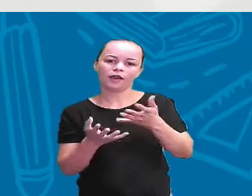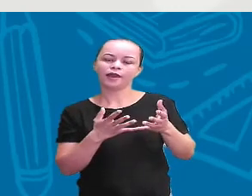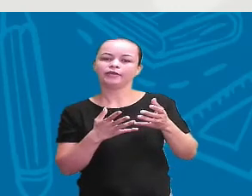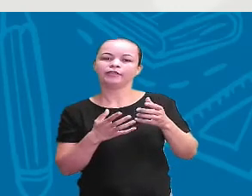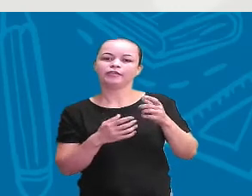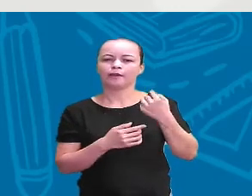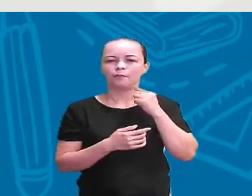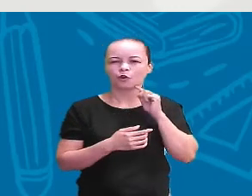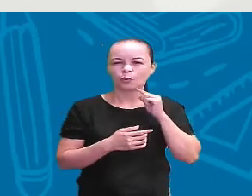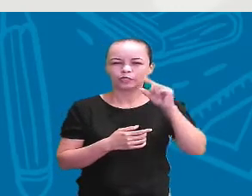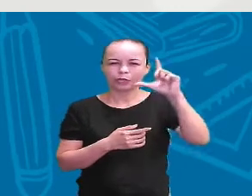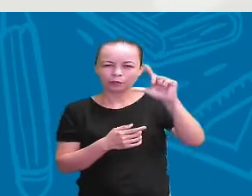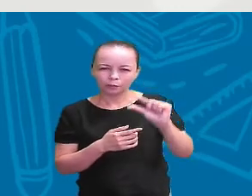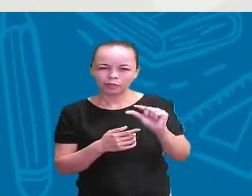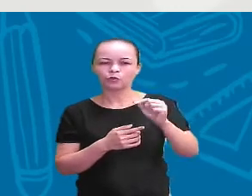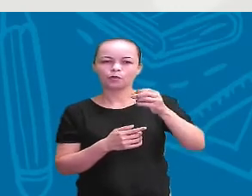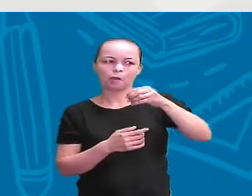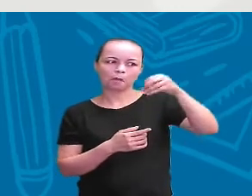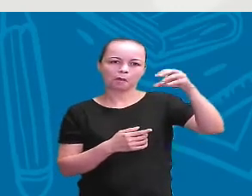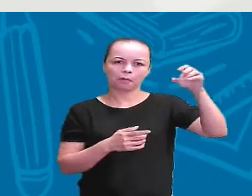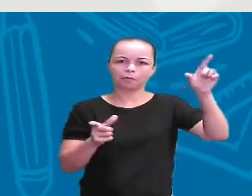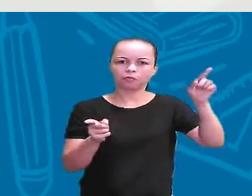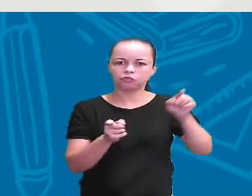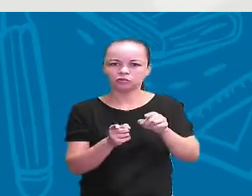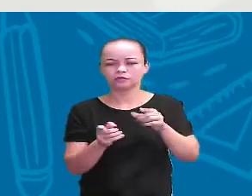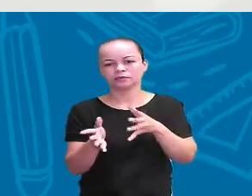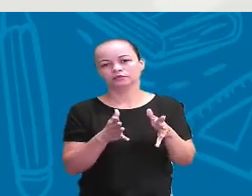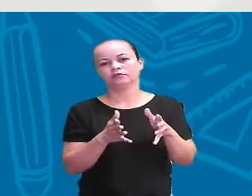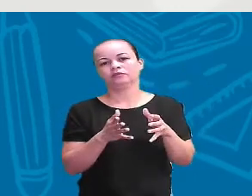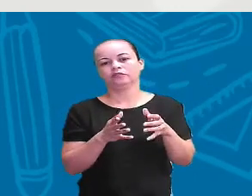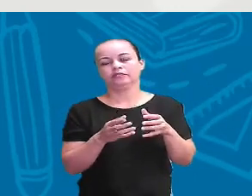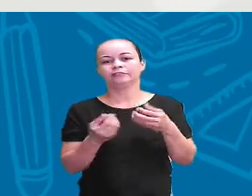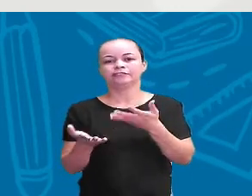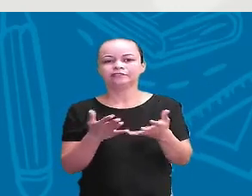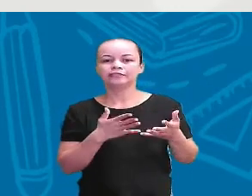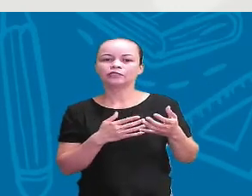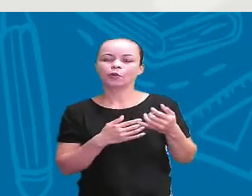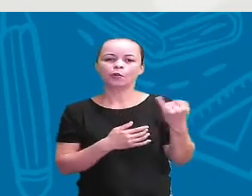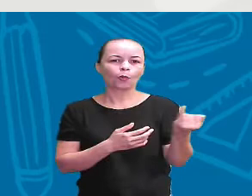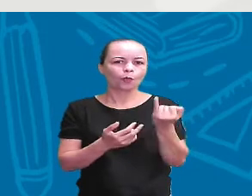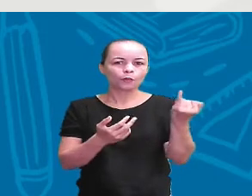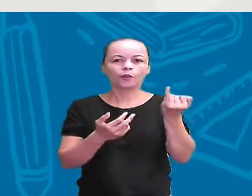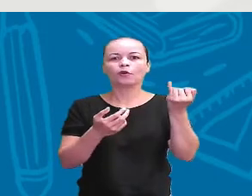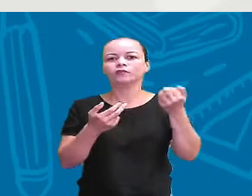verdade? São pequenas atitudes que vai fazer um bem enorme ao nosso meio ambiente.